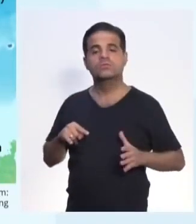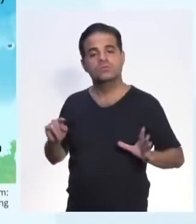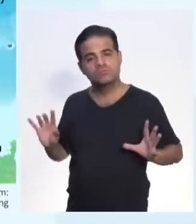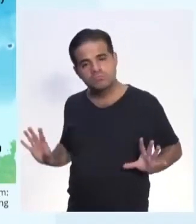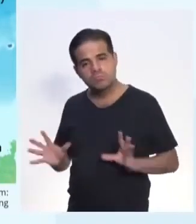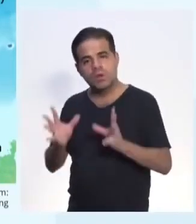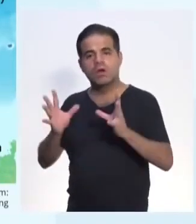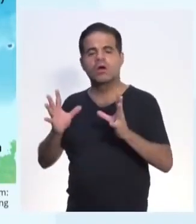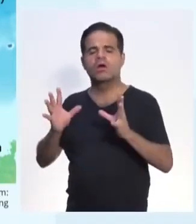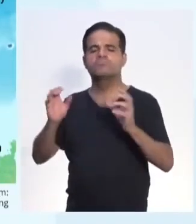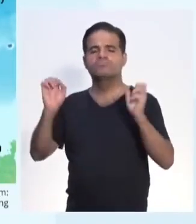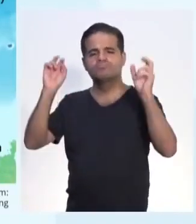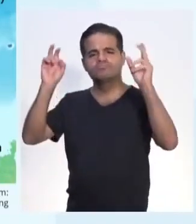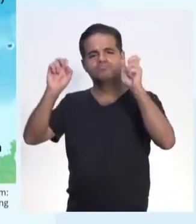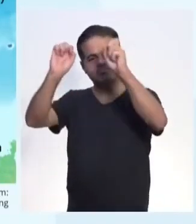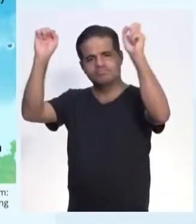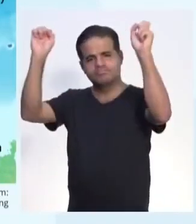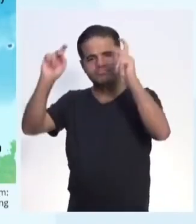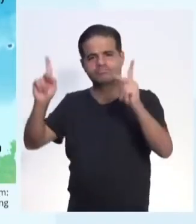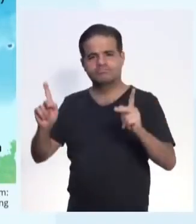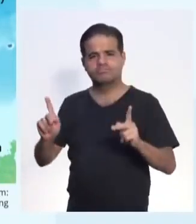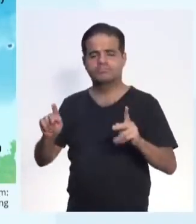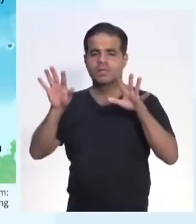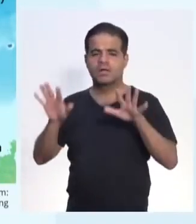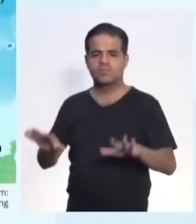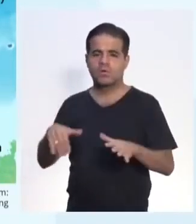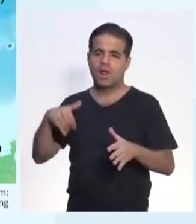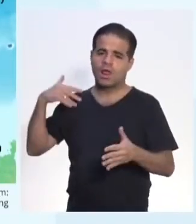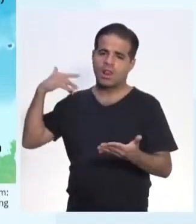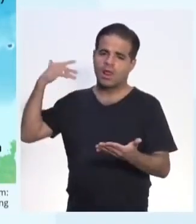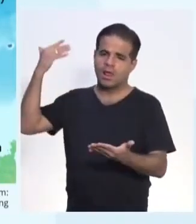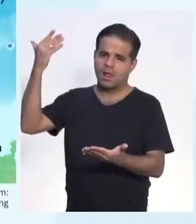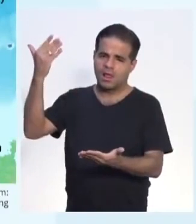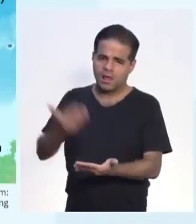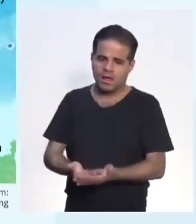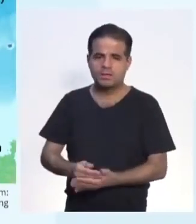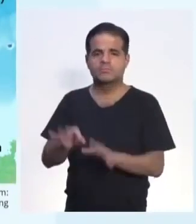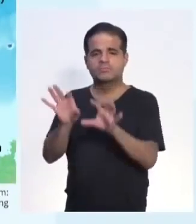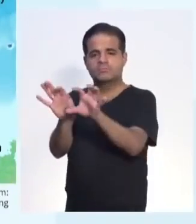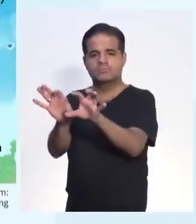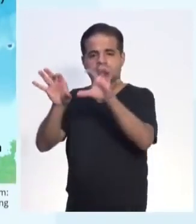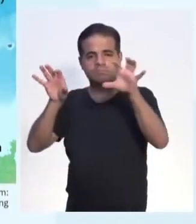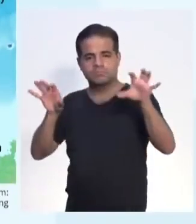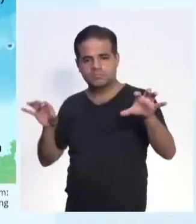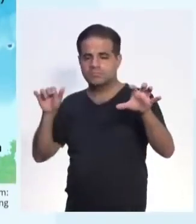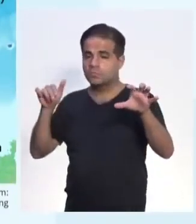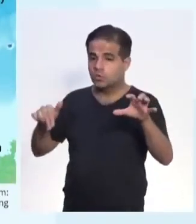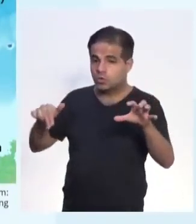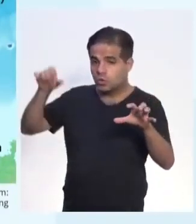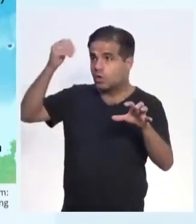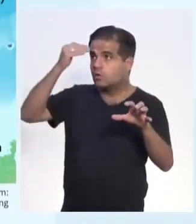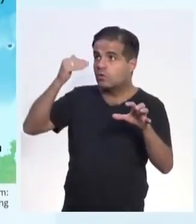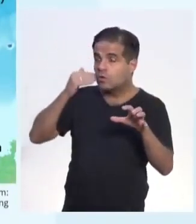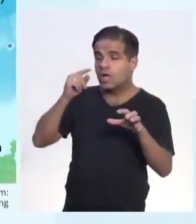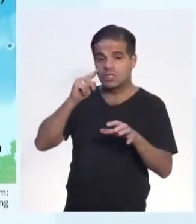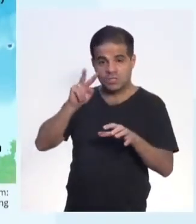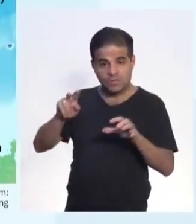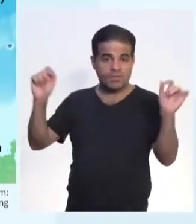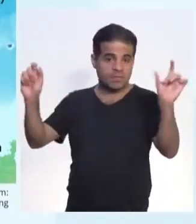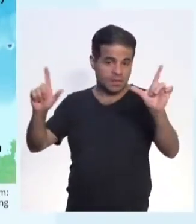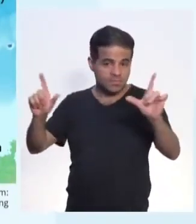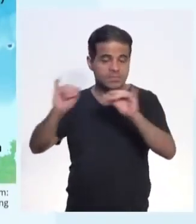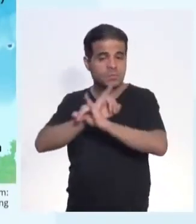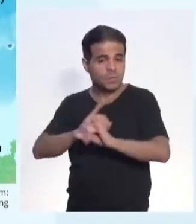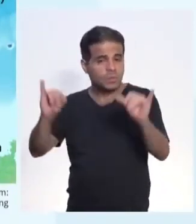promovendo a paz. E aí ficou até os dias de hoje também a Coreia do Norte, que nós vemos muito nos jornais